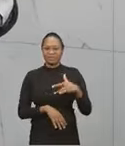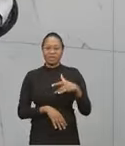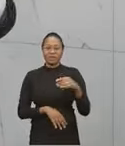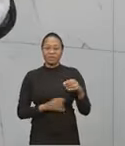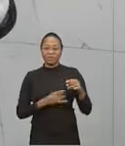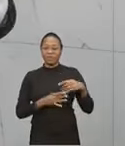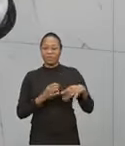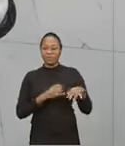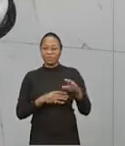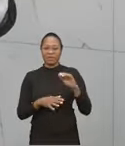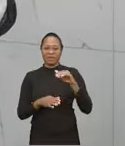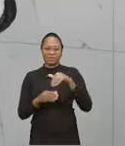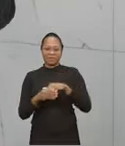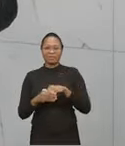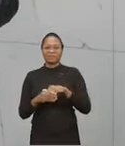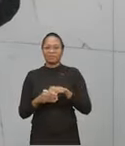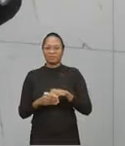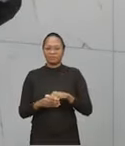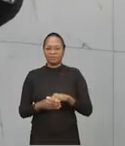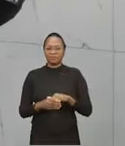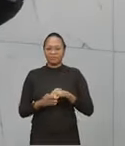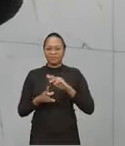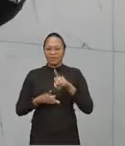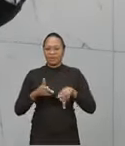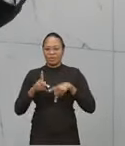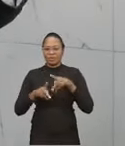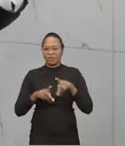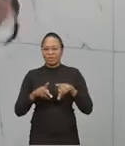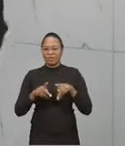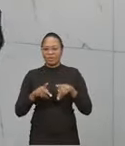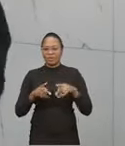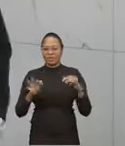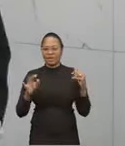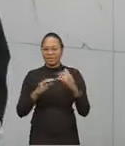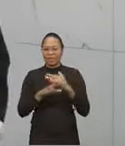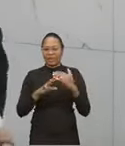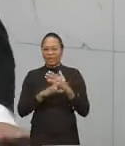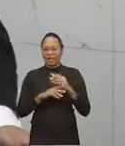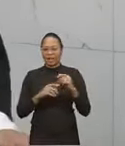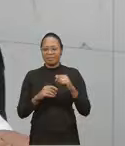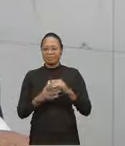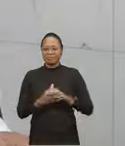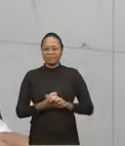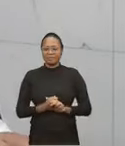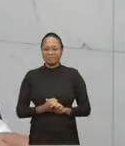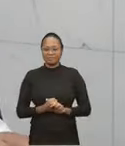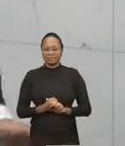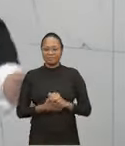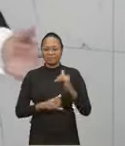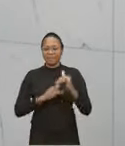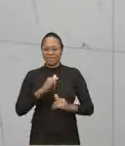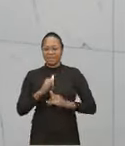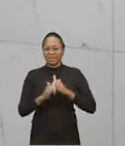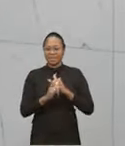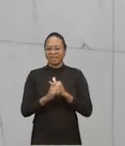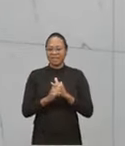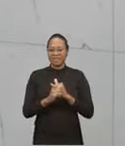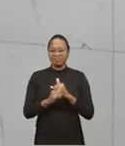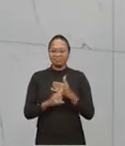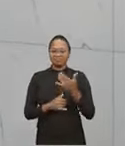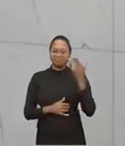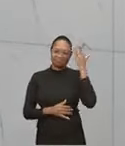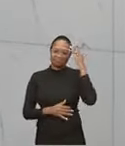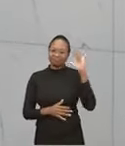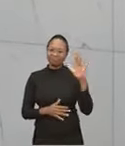eleição, sim, do box, do povo fazer zoada nas unidades de saúde. O que é que fez agora? É na internet. Ninguém sabe quem é que está do outro